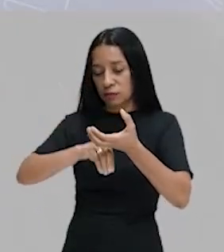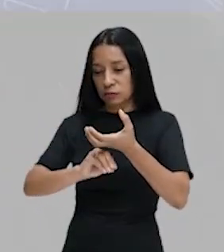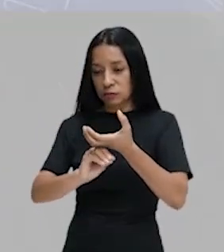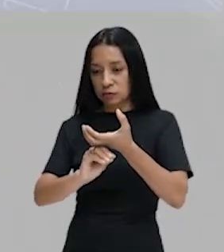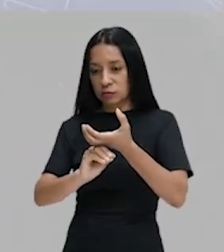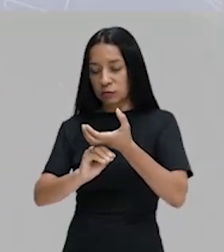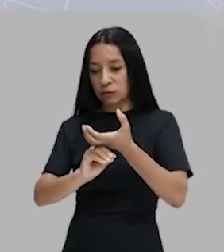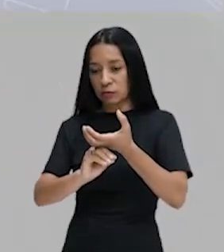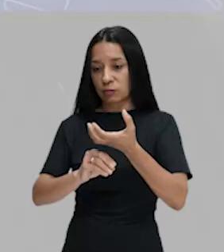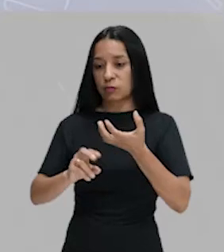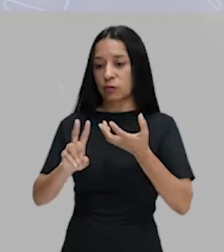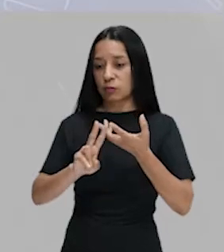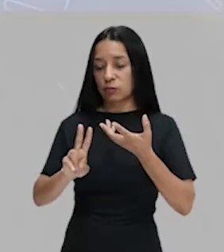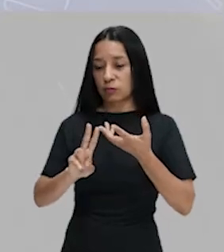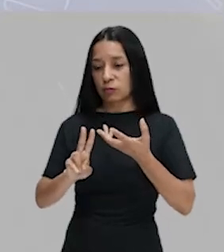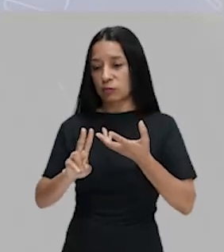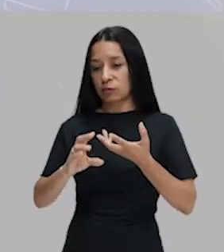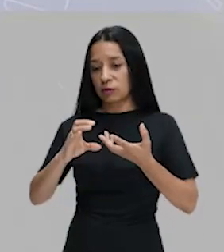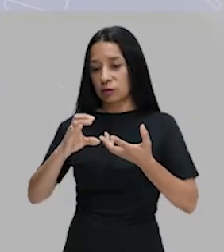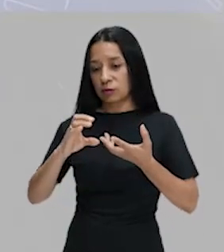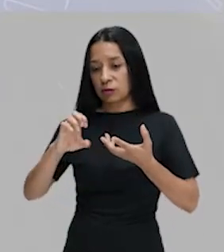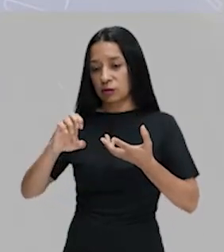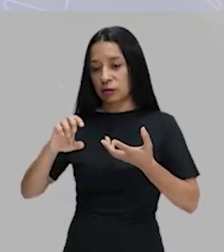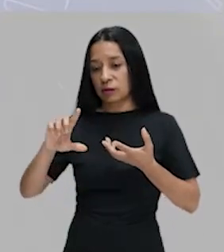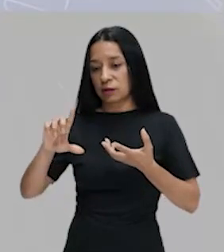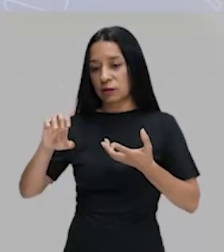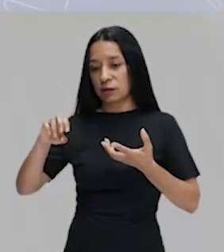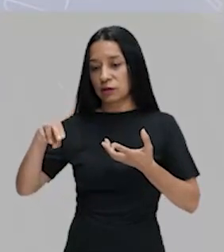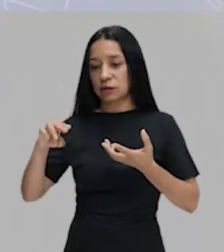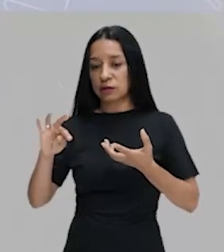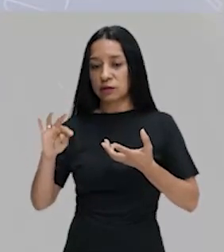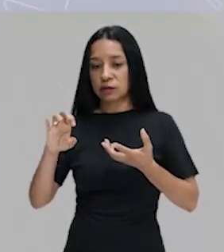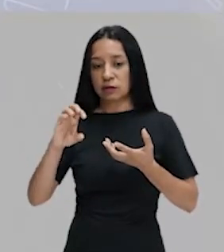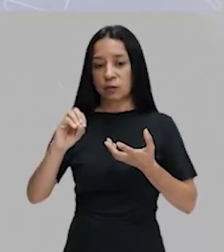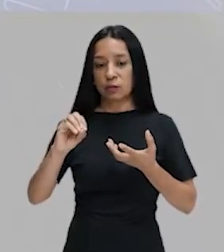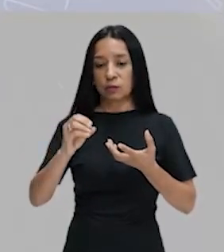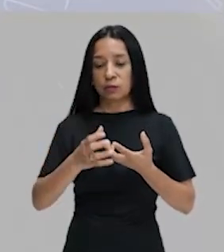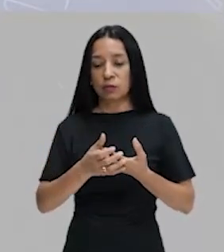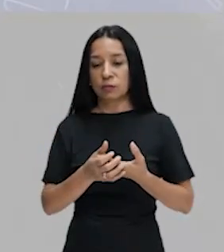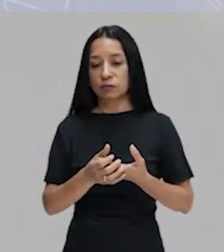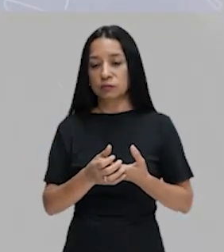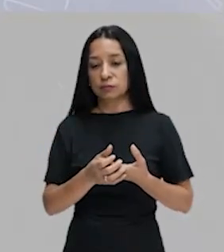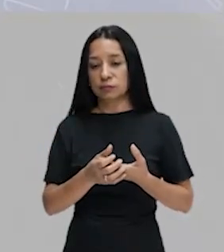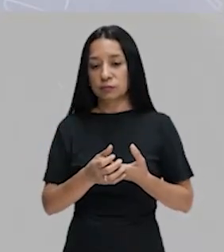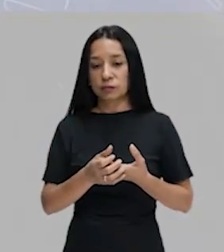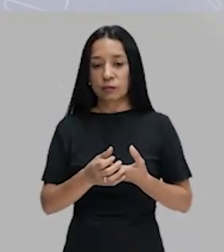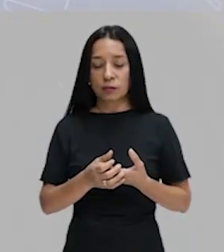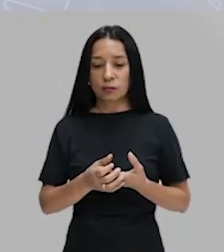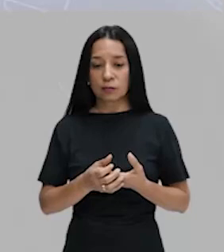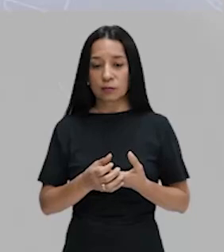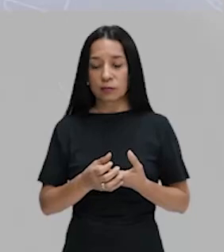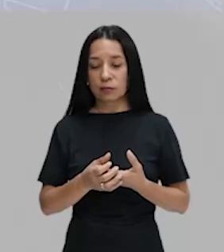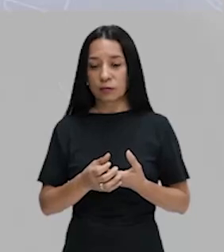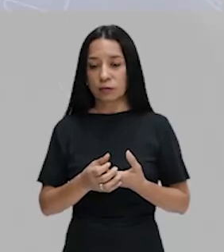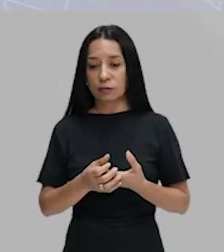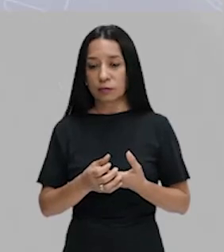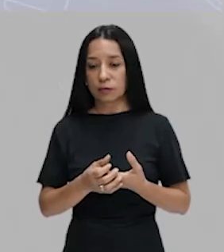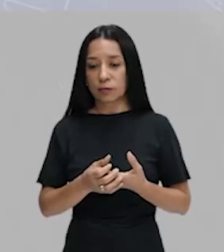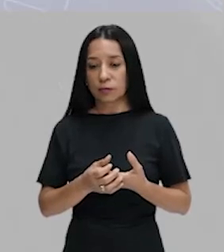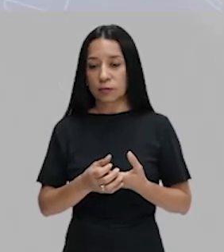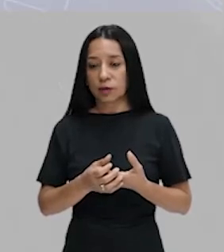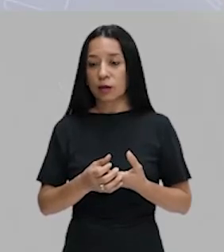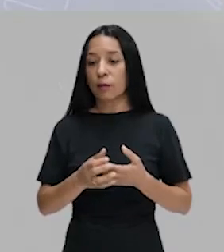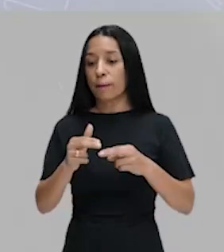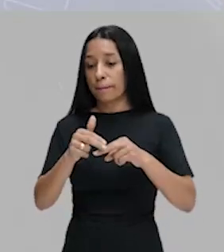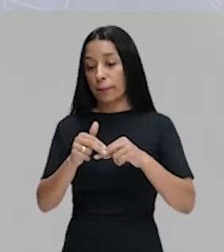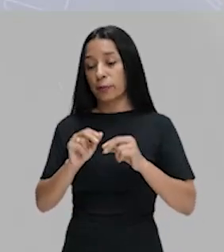chamada de celéntero, ok? Essa cavidade gastrovascular é chamada de celéntero. Por